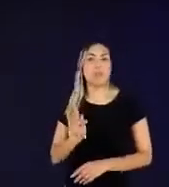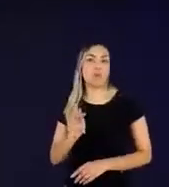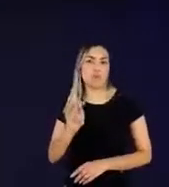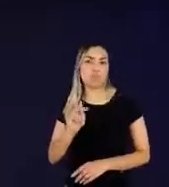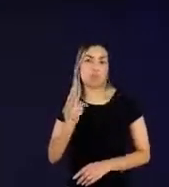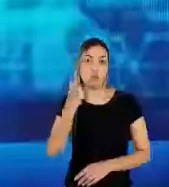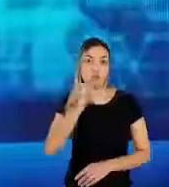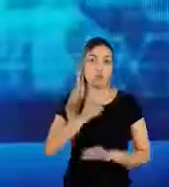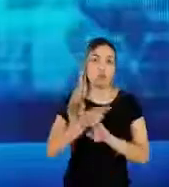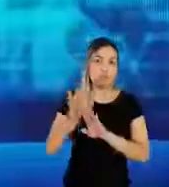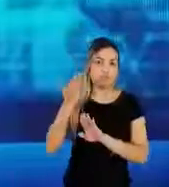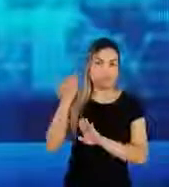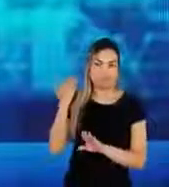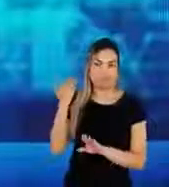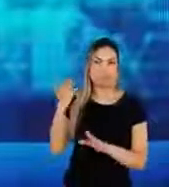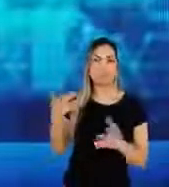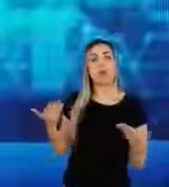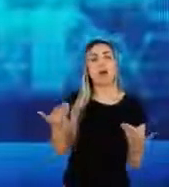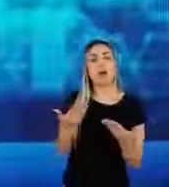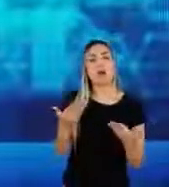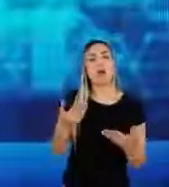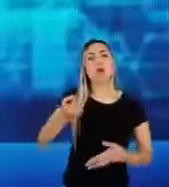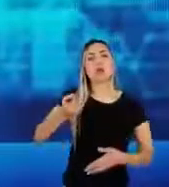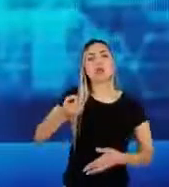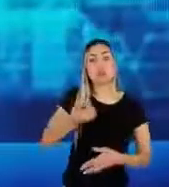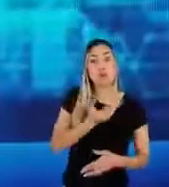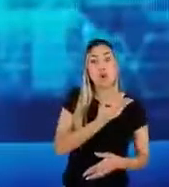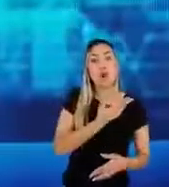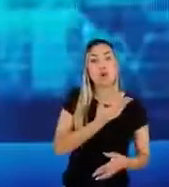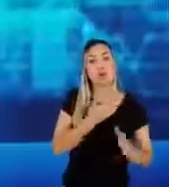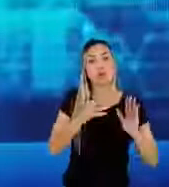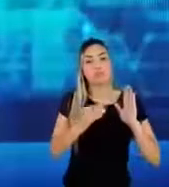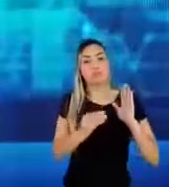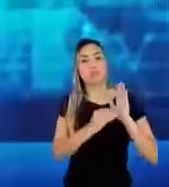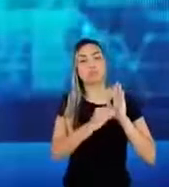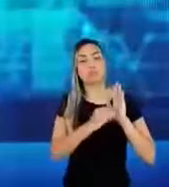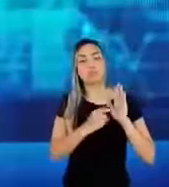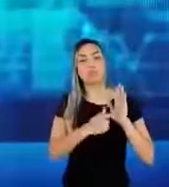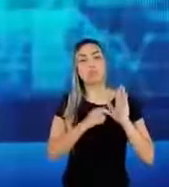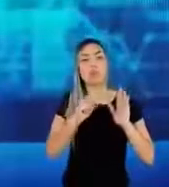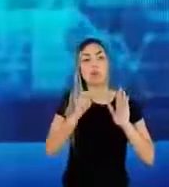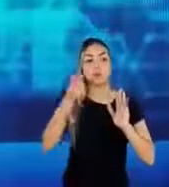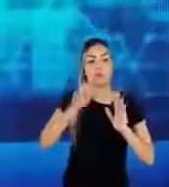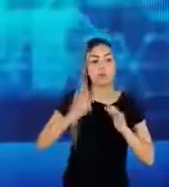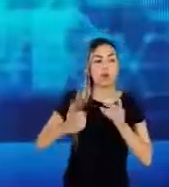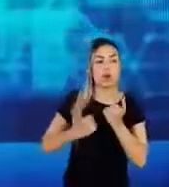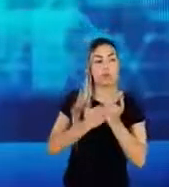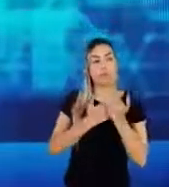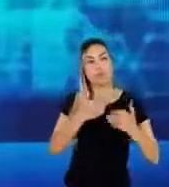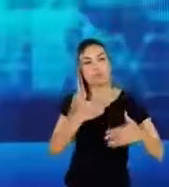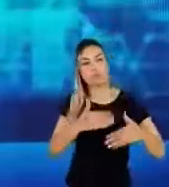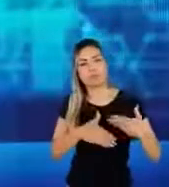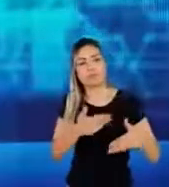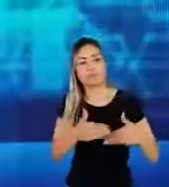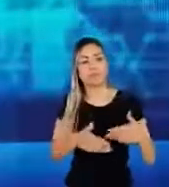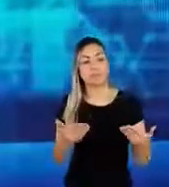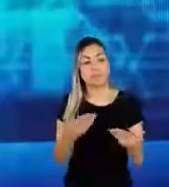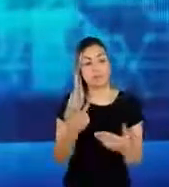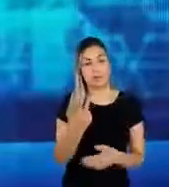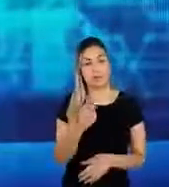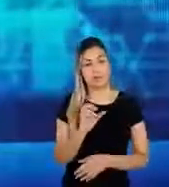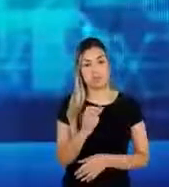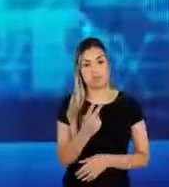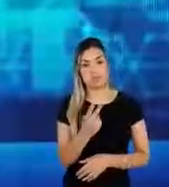inicial. Depois veio uma nova portaria que deu o resto do caminhar, passando agora para 2021 para